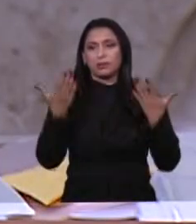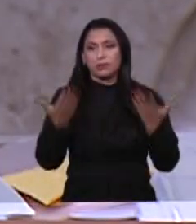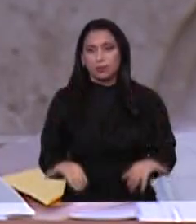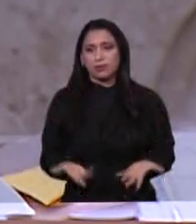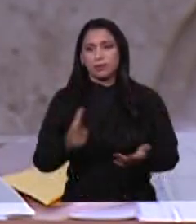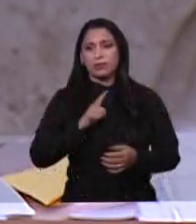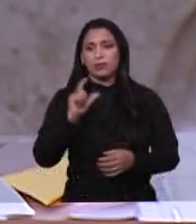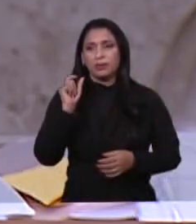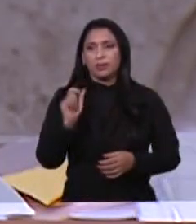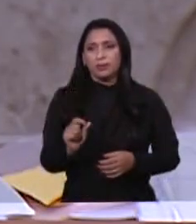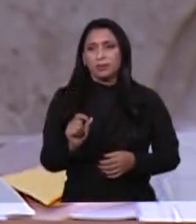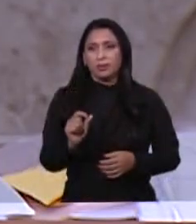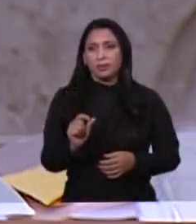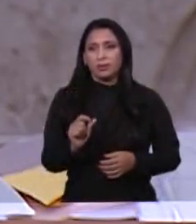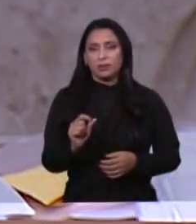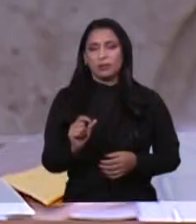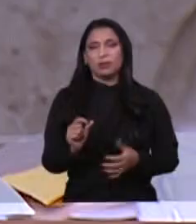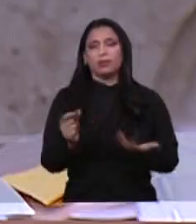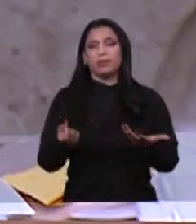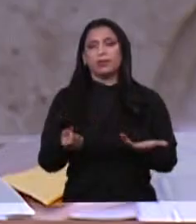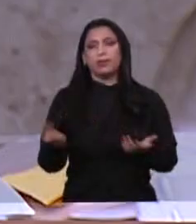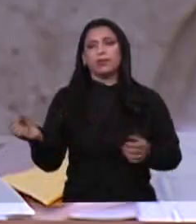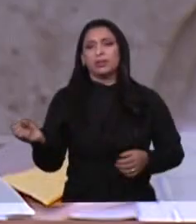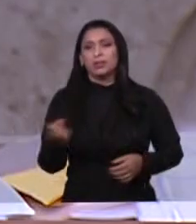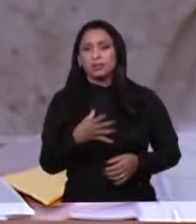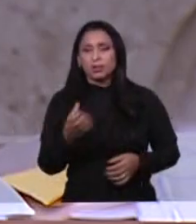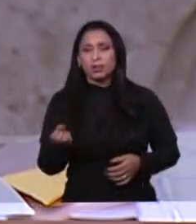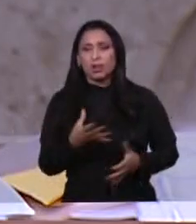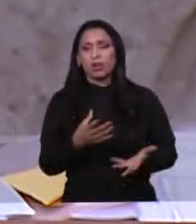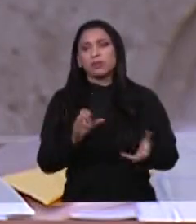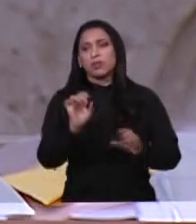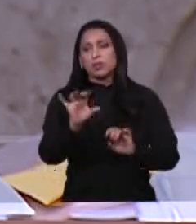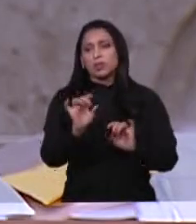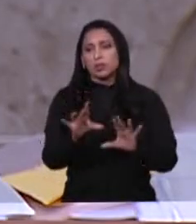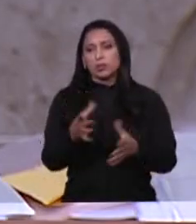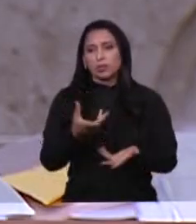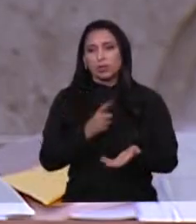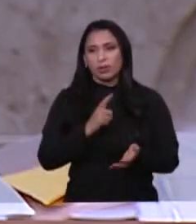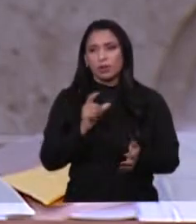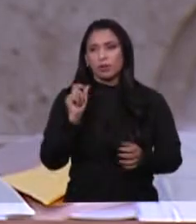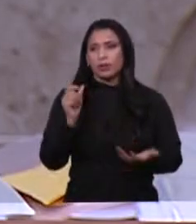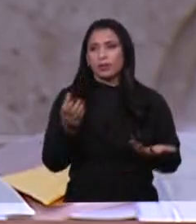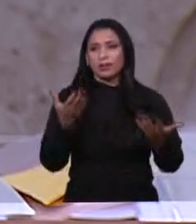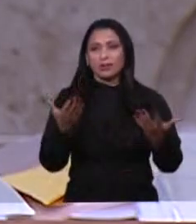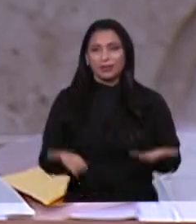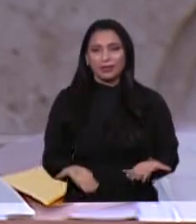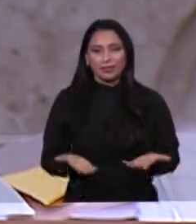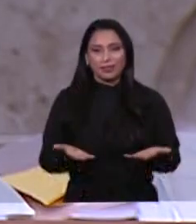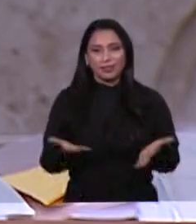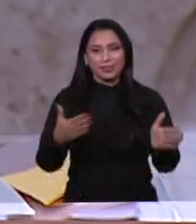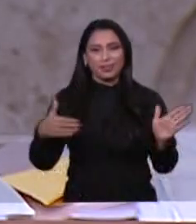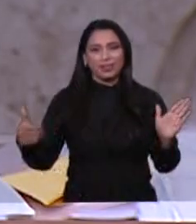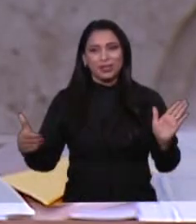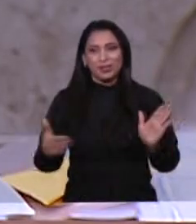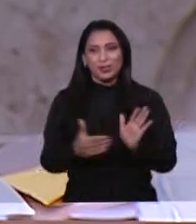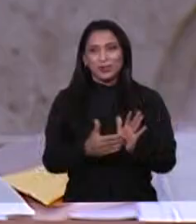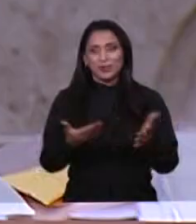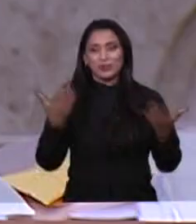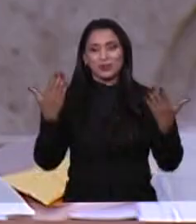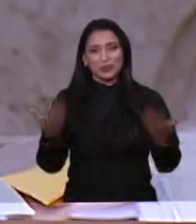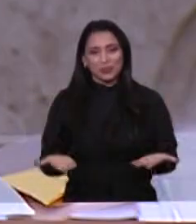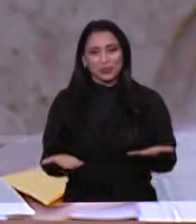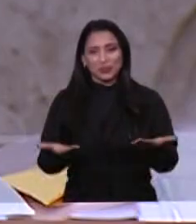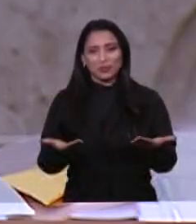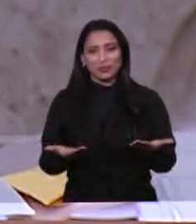alma nova, que não é a simples soma das almas que a constituem, mas sobretudo do que nelas existe